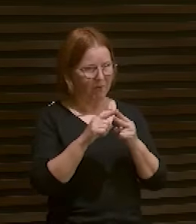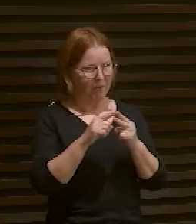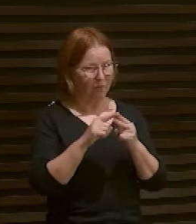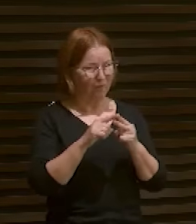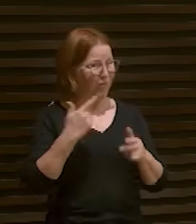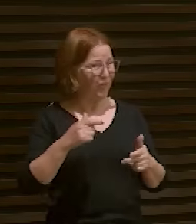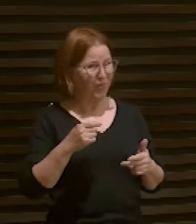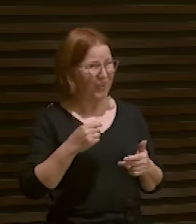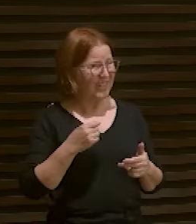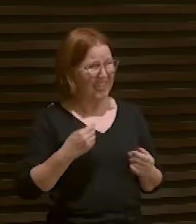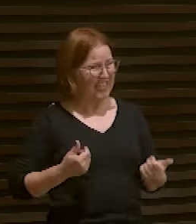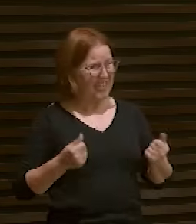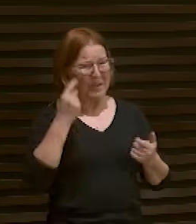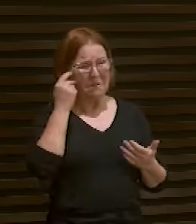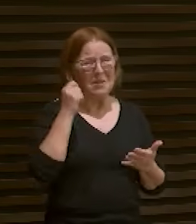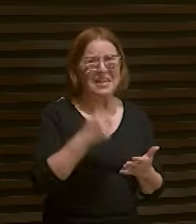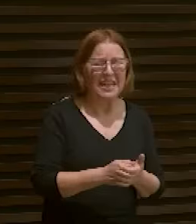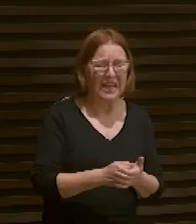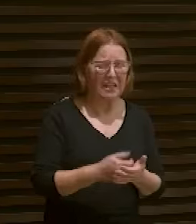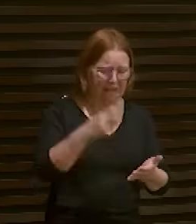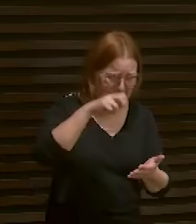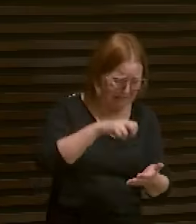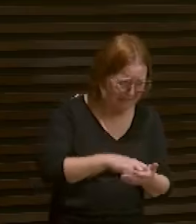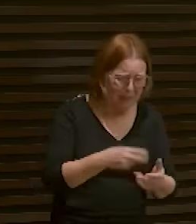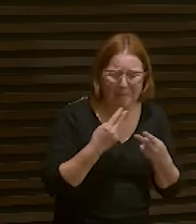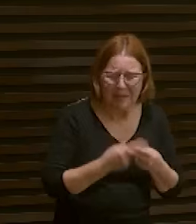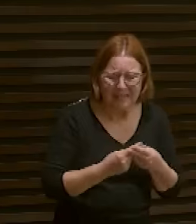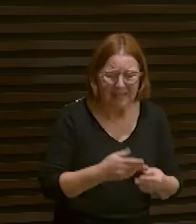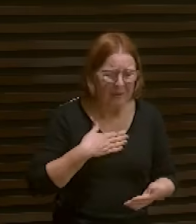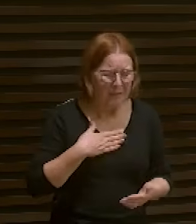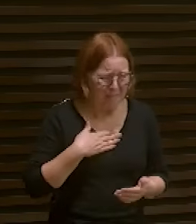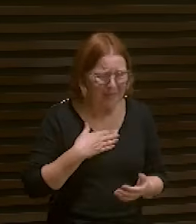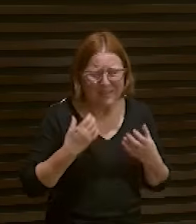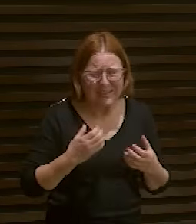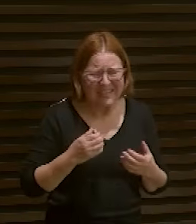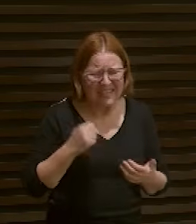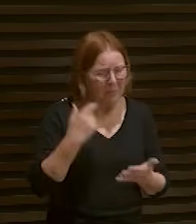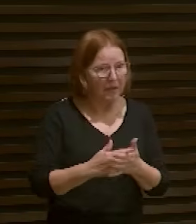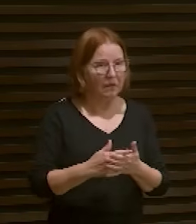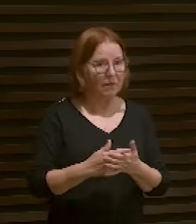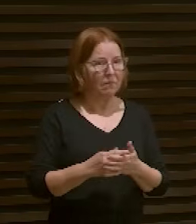ele chega até a dizer, ser paciente comigo e tudo te pagarei. Vai pagar como que você vai pagar uma dívida dessa, cara?